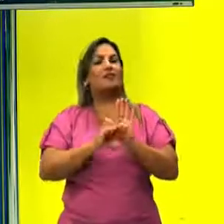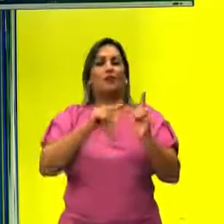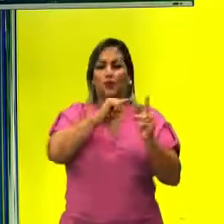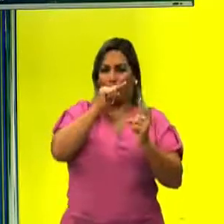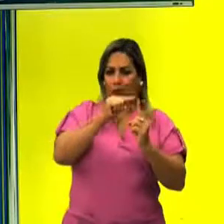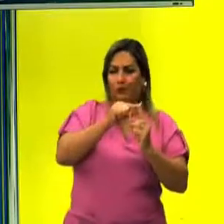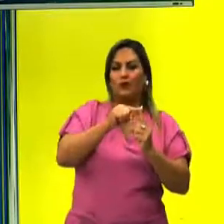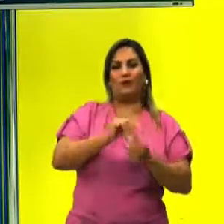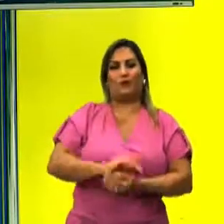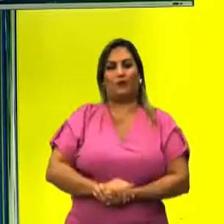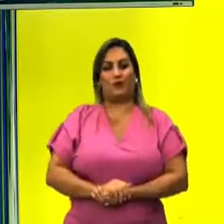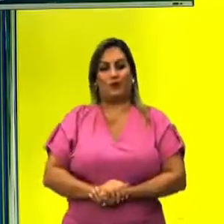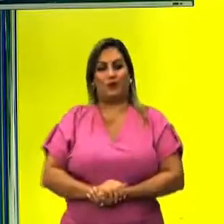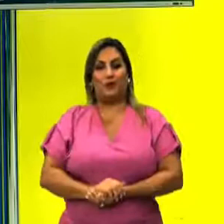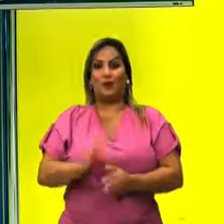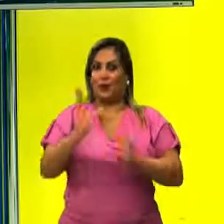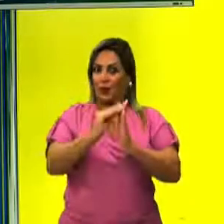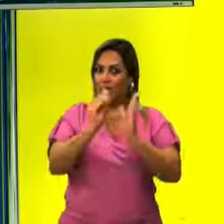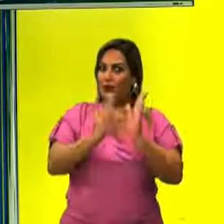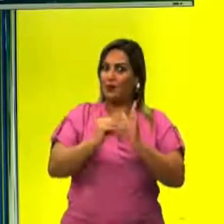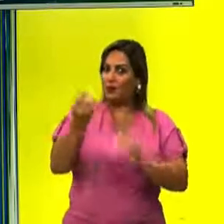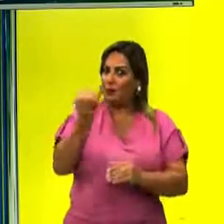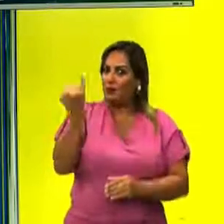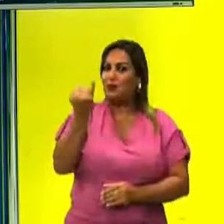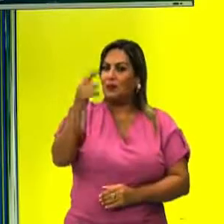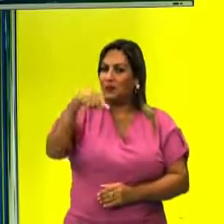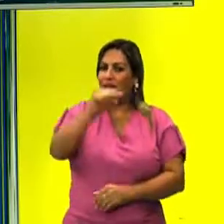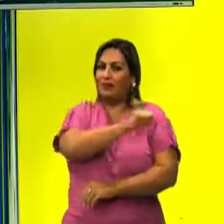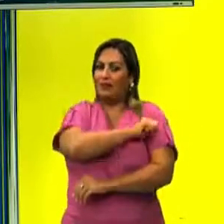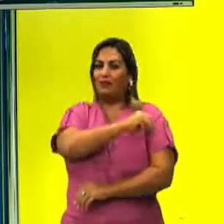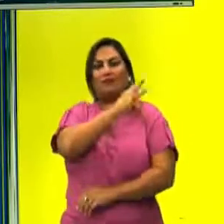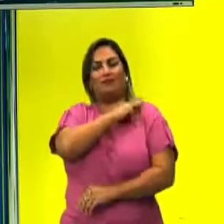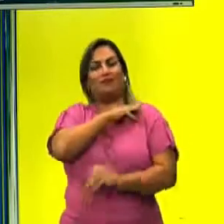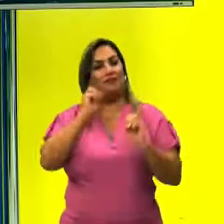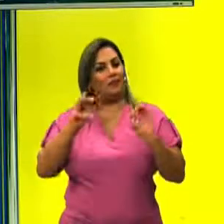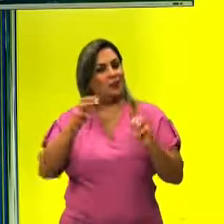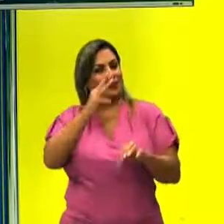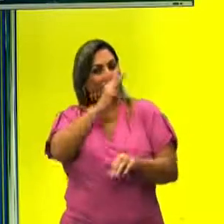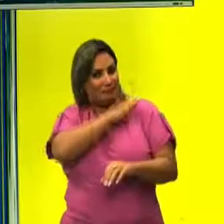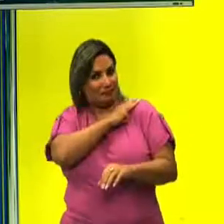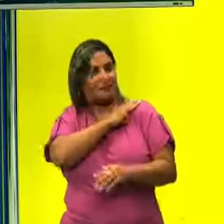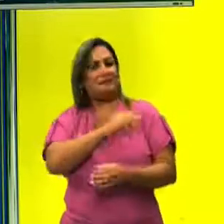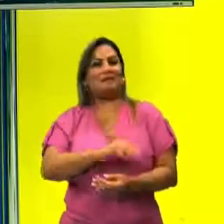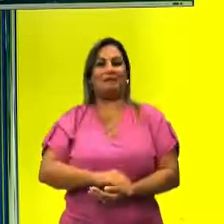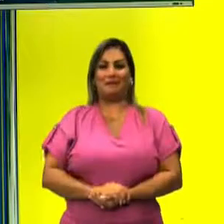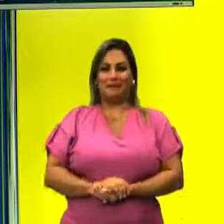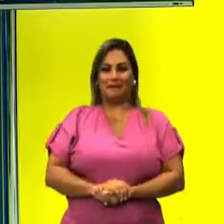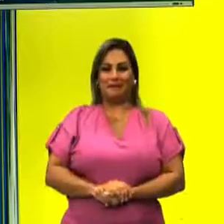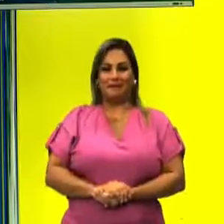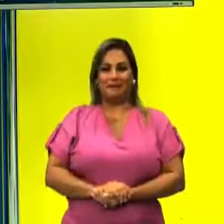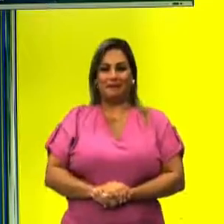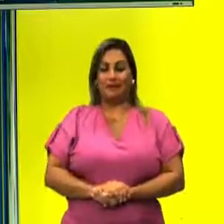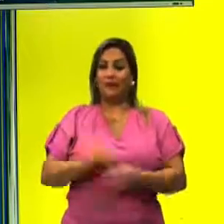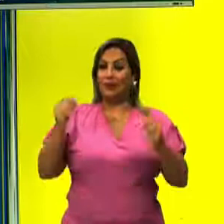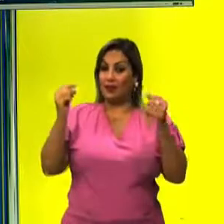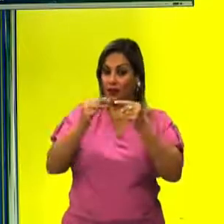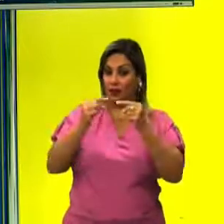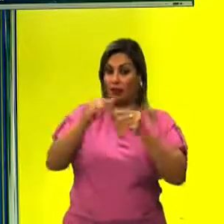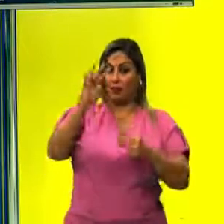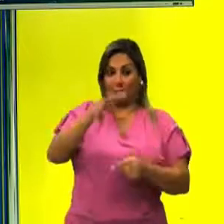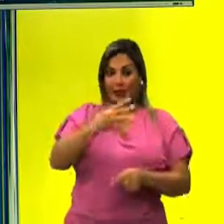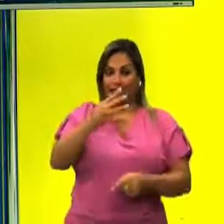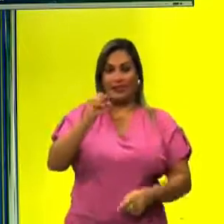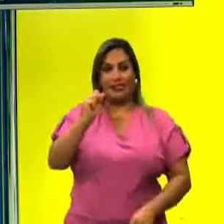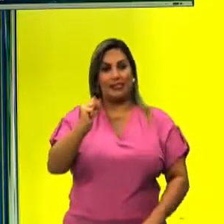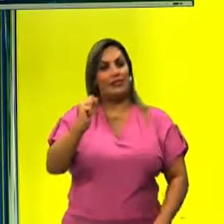finalidades. Conteúdo importante para vocês, estudantes da terceira série do Ensino Médio. Então, de acordo com a